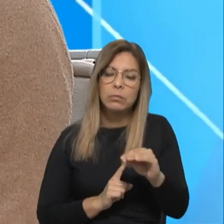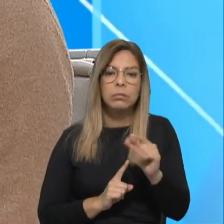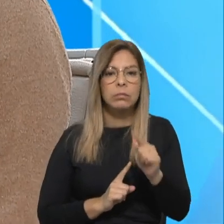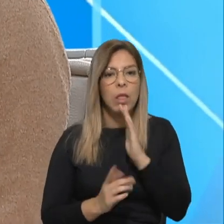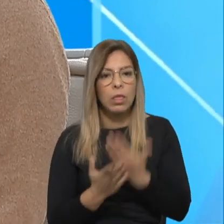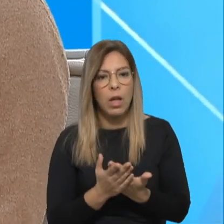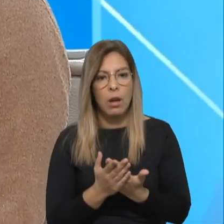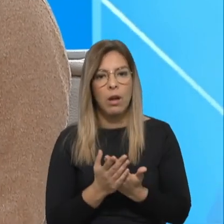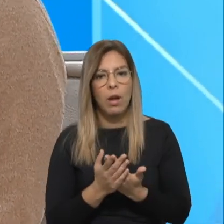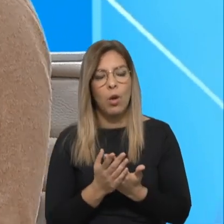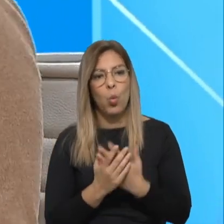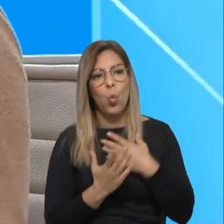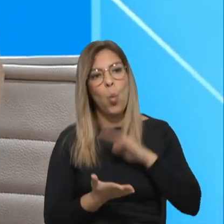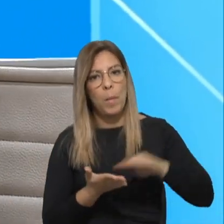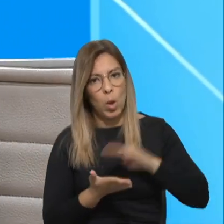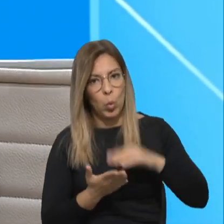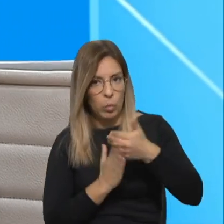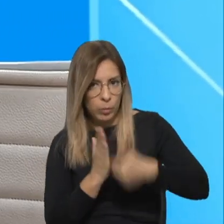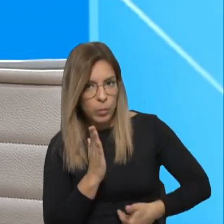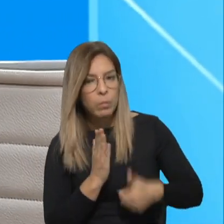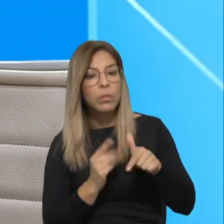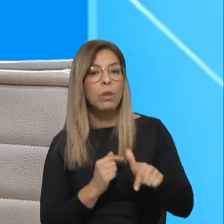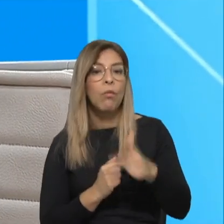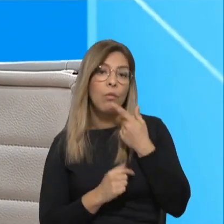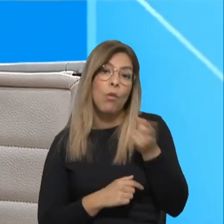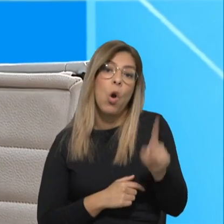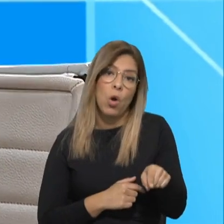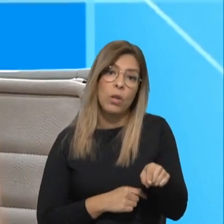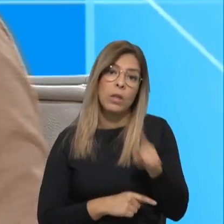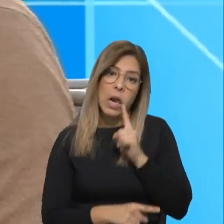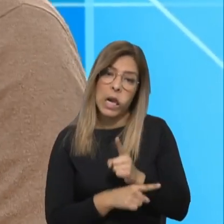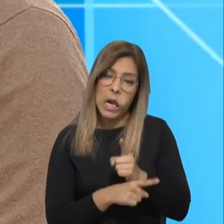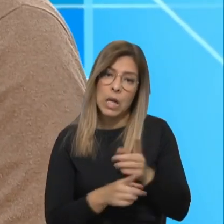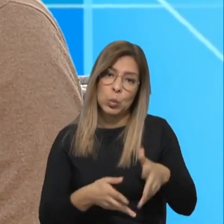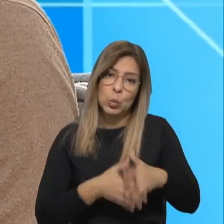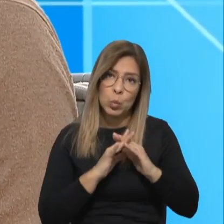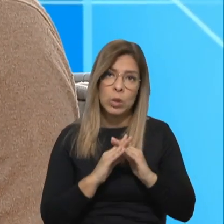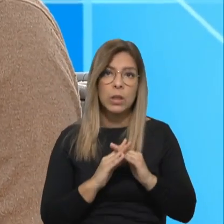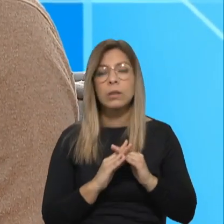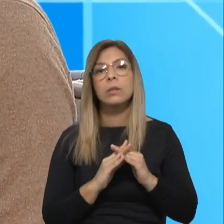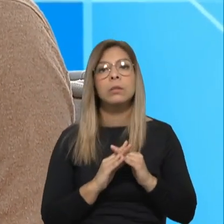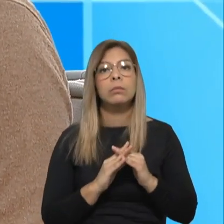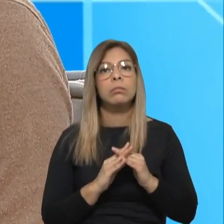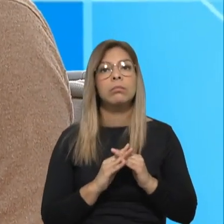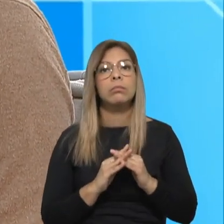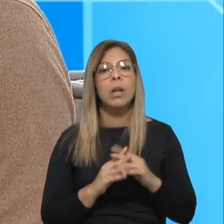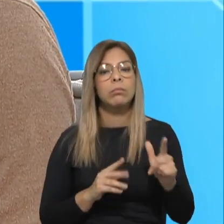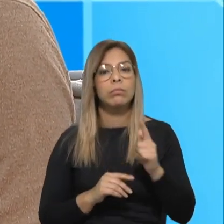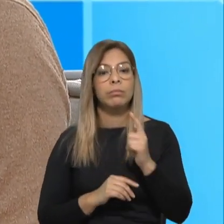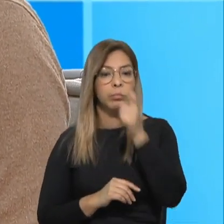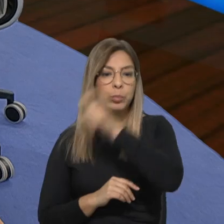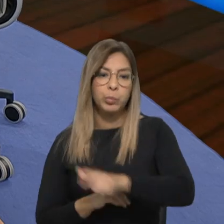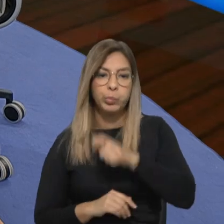fazer um documento. Nesse documento vamos voltar agora aí às estruturas dos agentes de pastoral